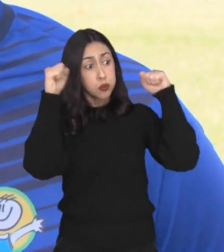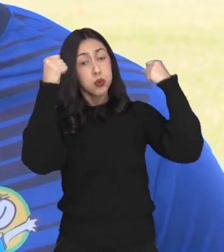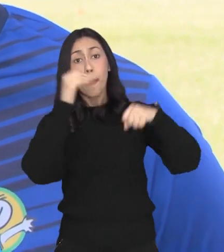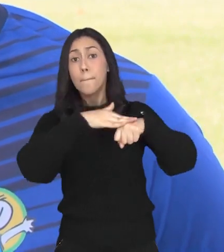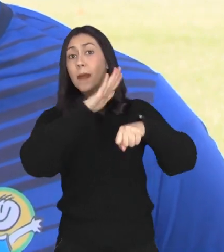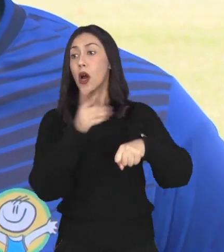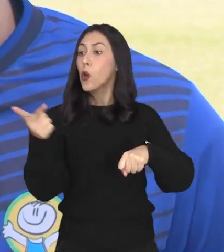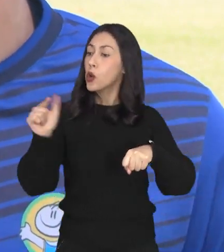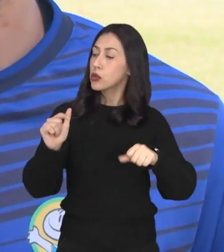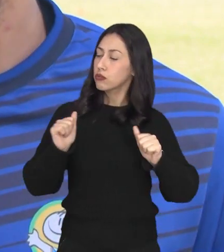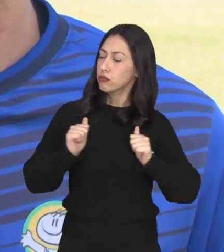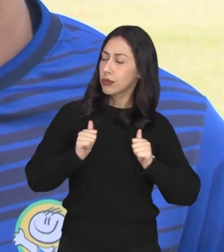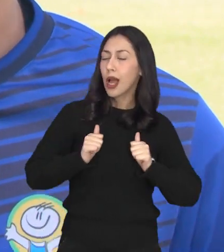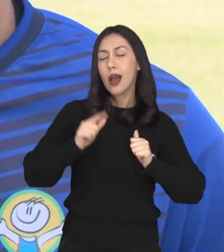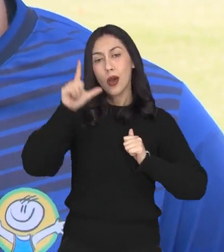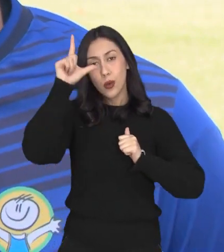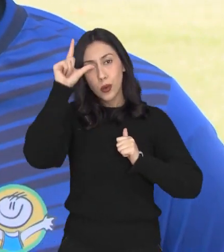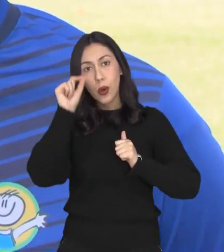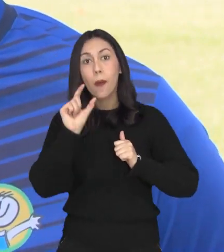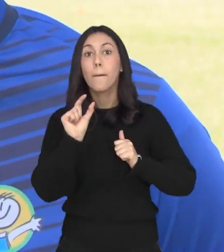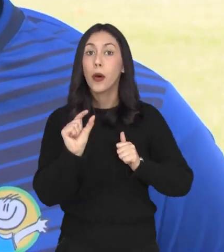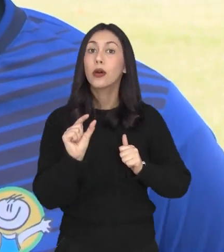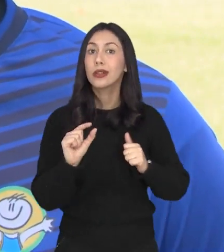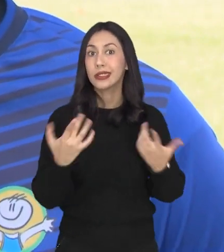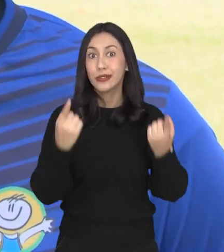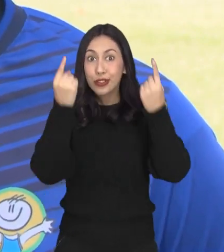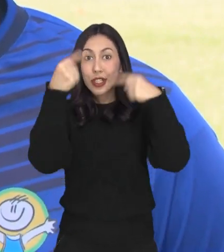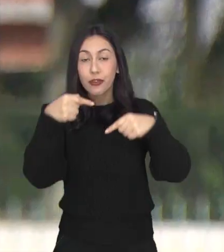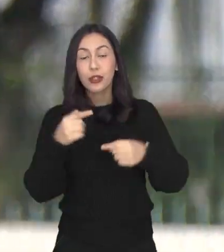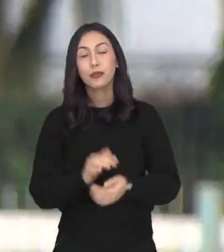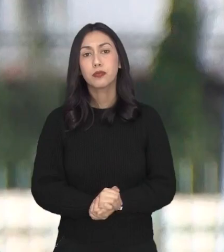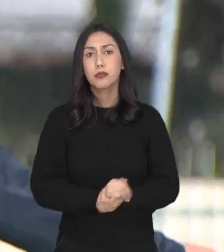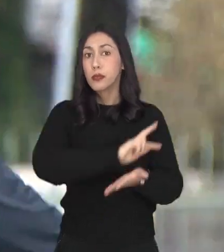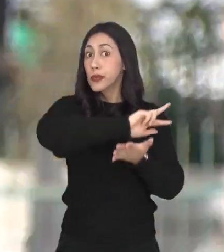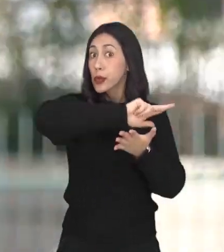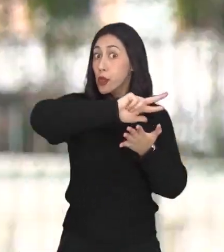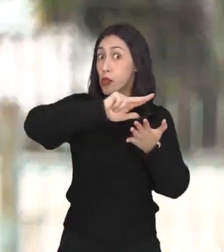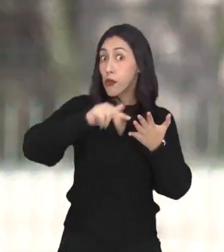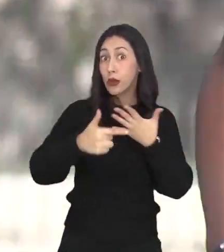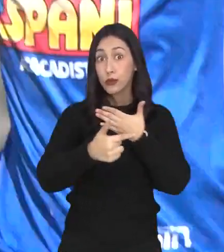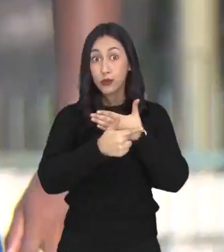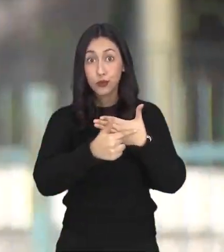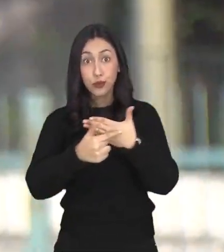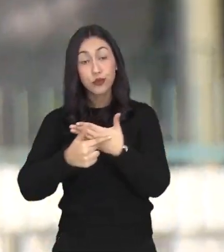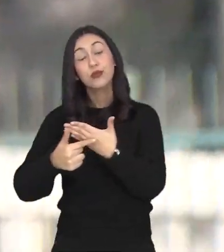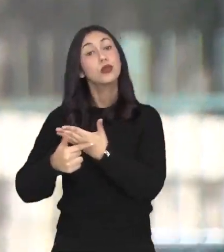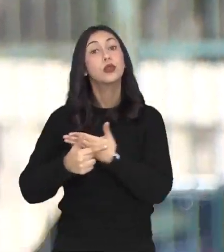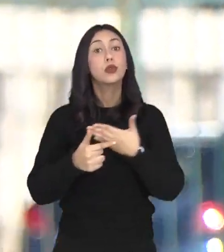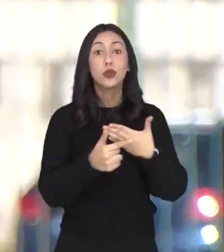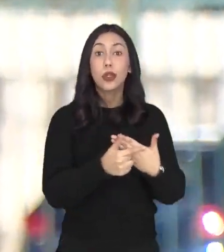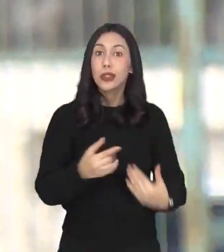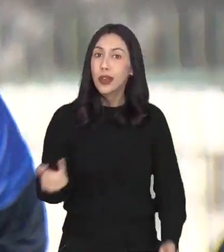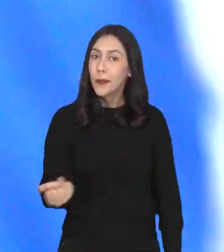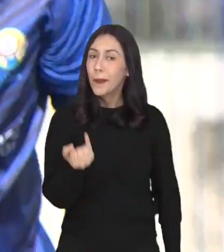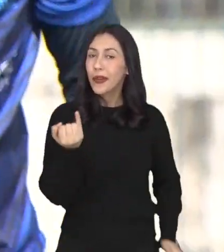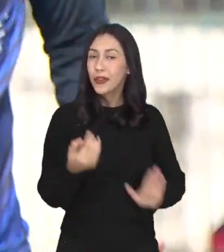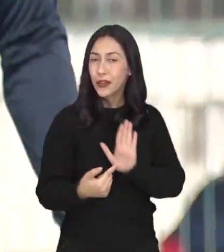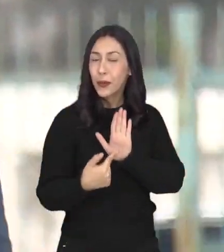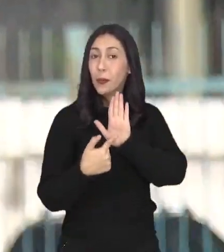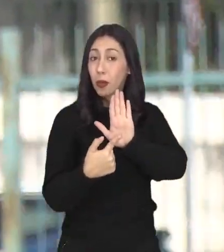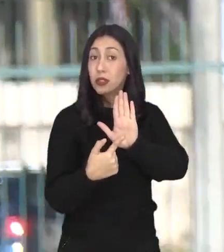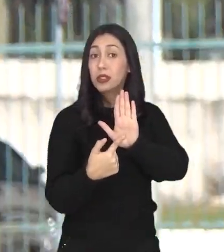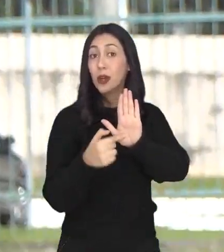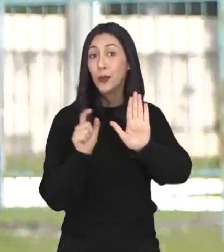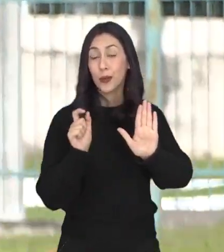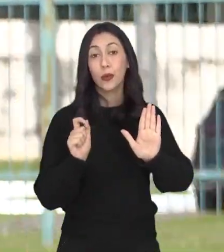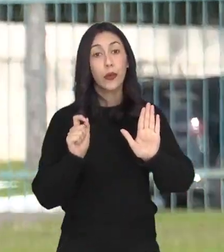mais estímulo, outros precisam de mais descanso, então esse é um grande desafio que a gente tem, né? E dentre as funções de um preparador físico, vale